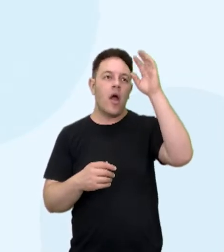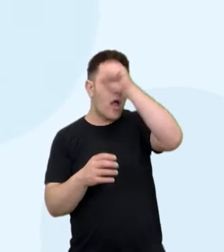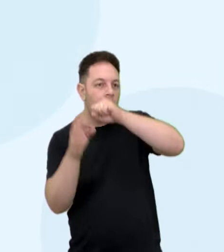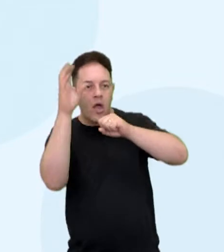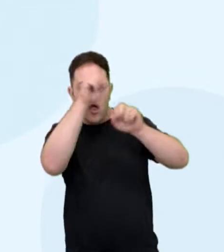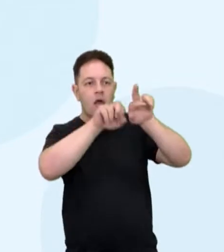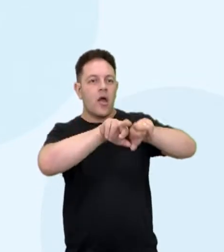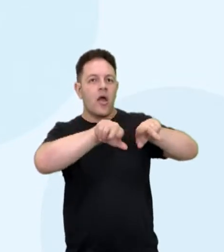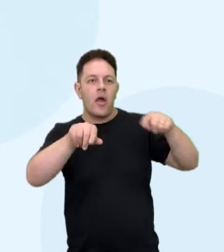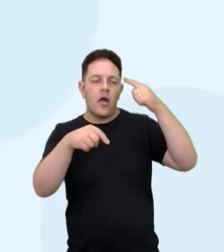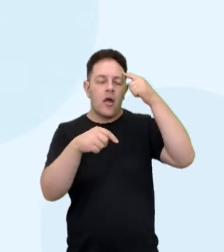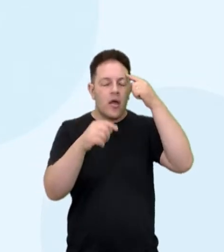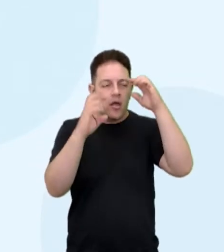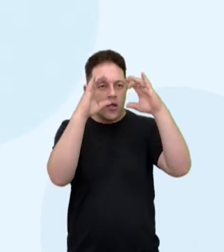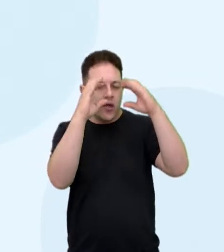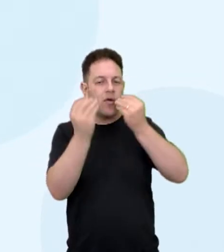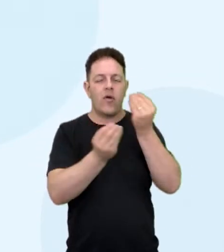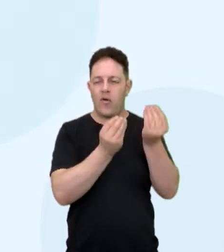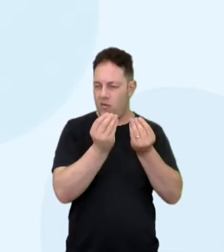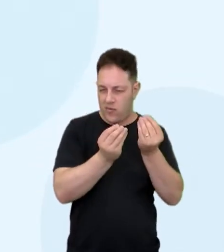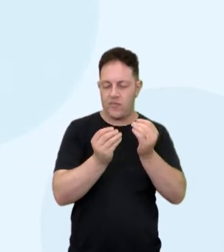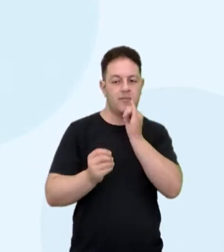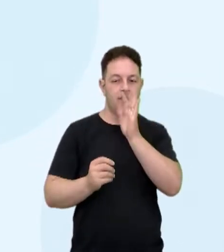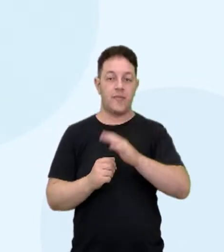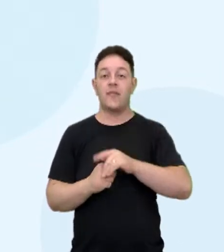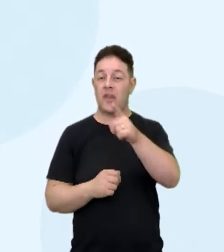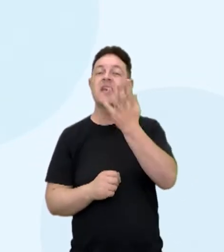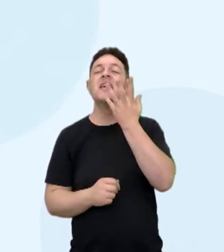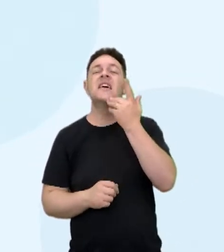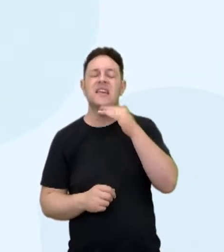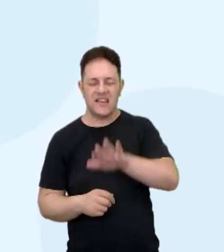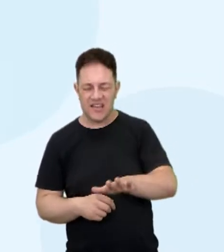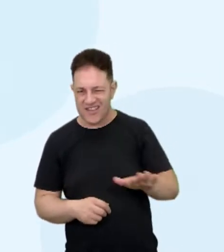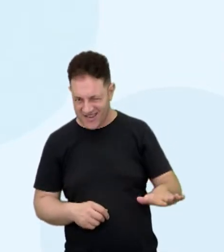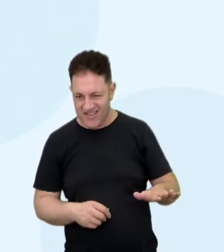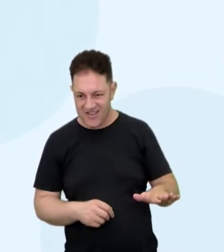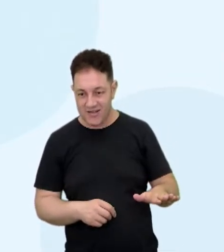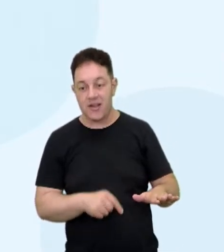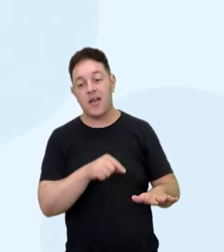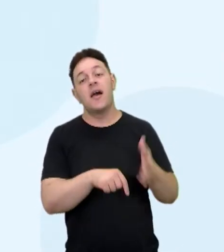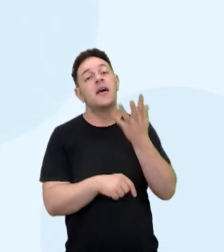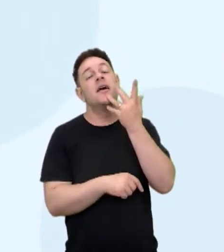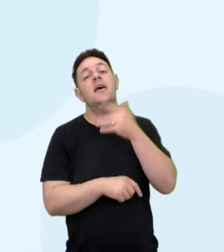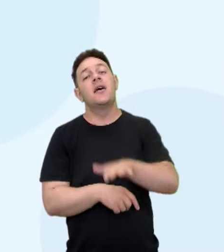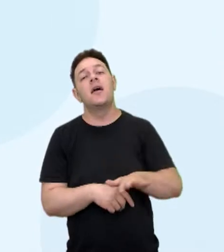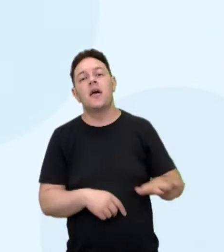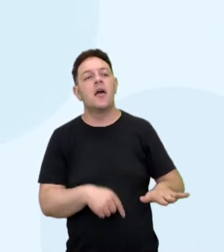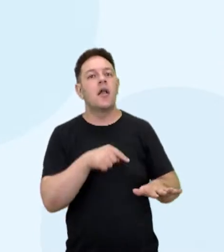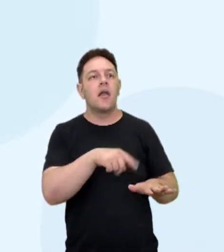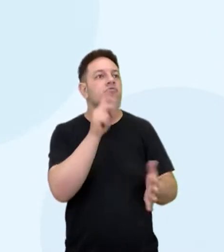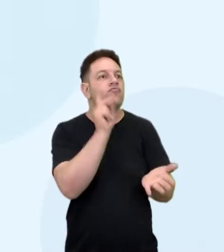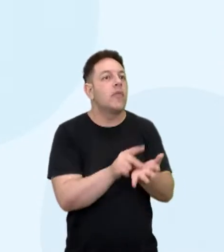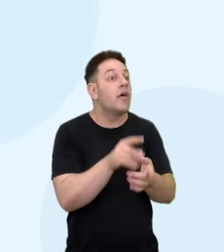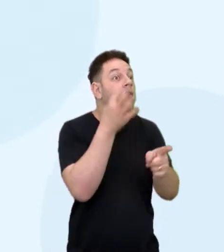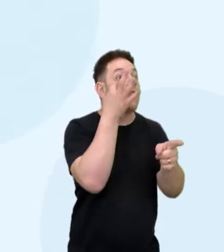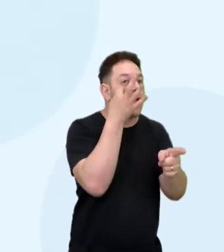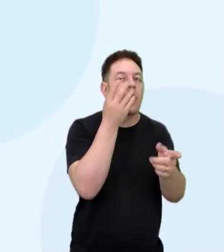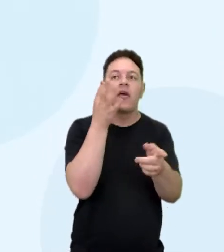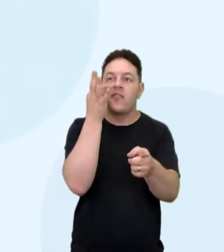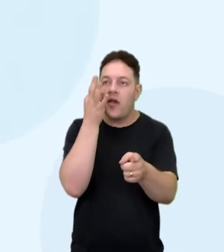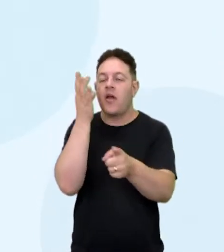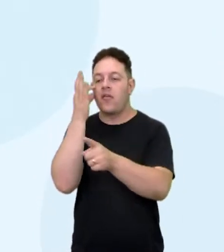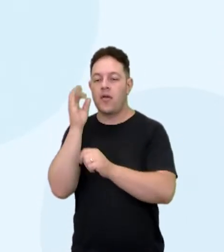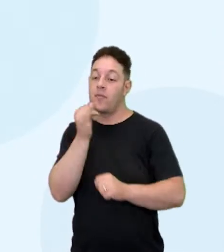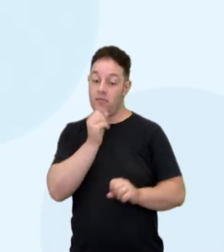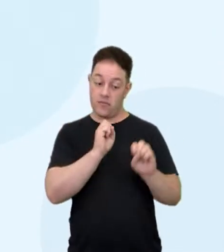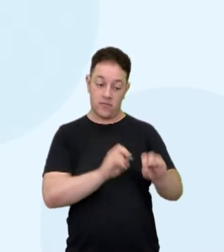e raciocínio lógico. O que isso quer dizer? Quando você é criança, a criança, ela trabalha com concreto. Então, quando eu falo para a criança, eu tenho que